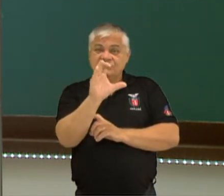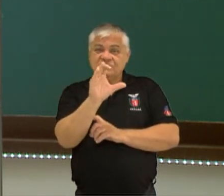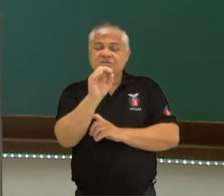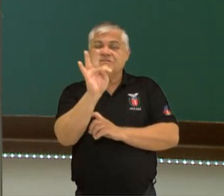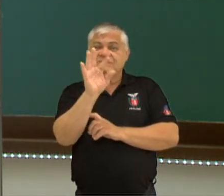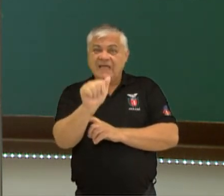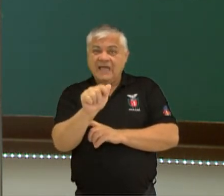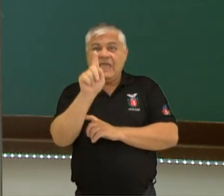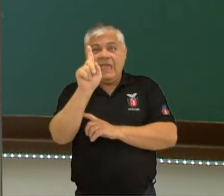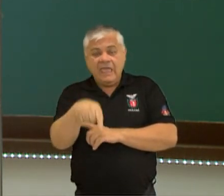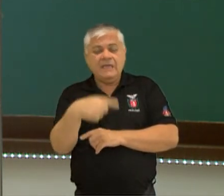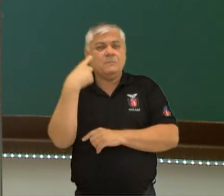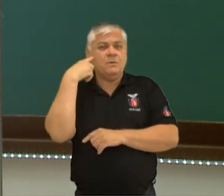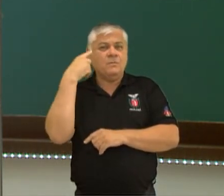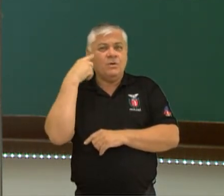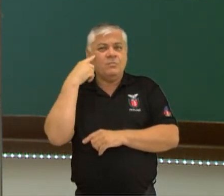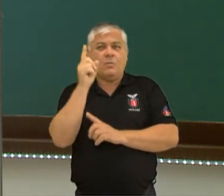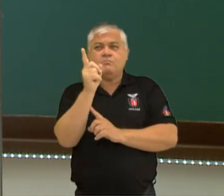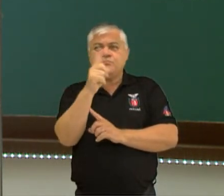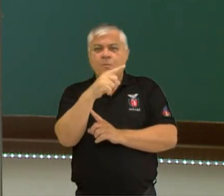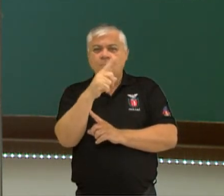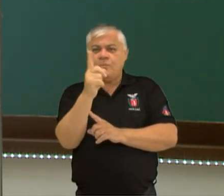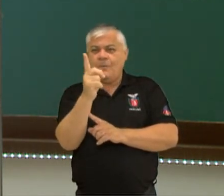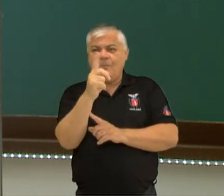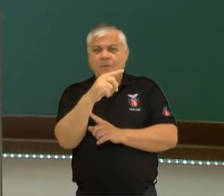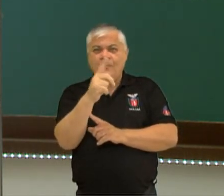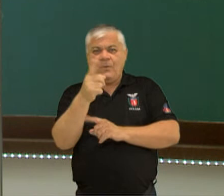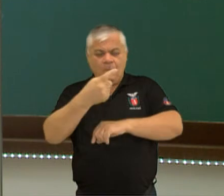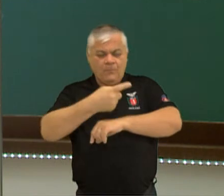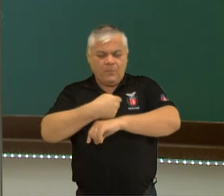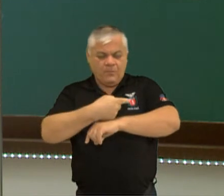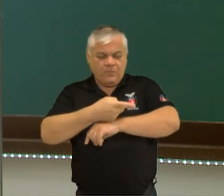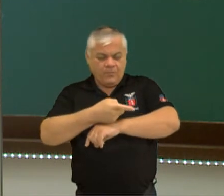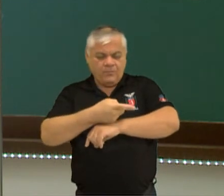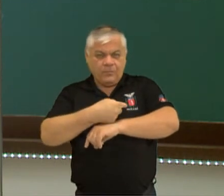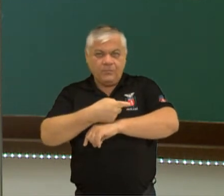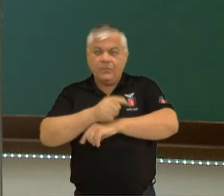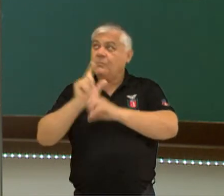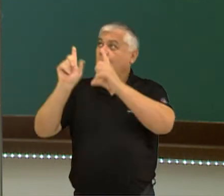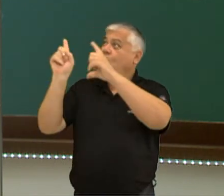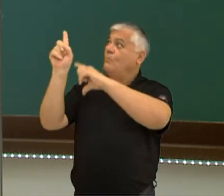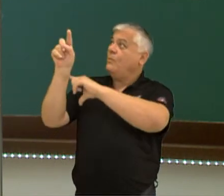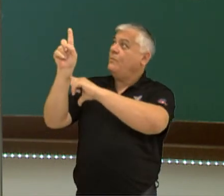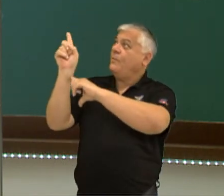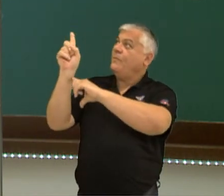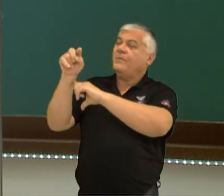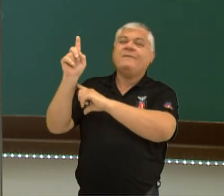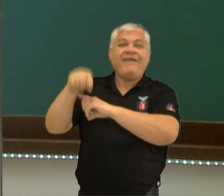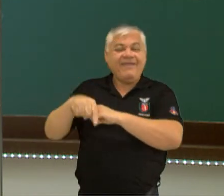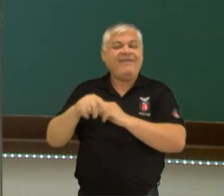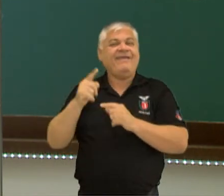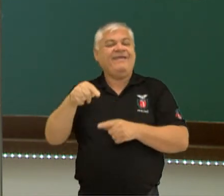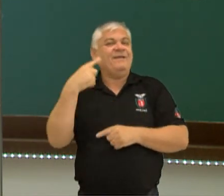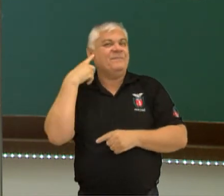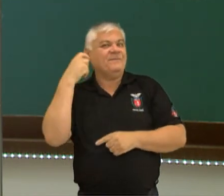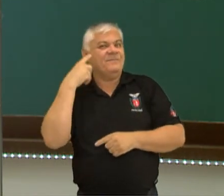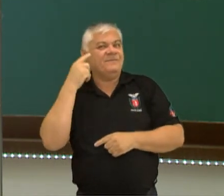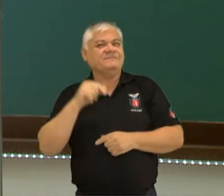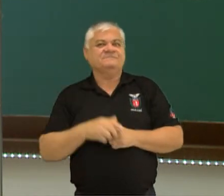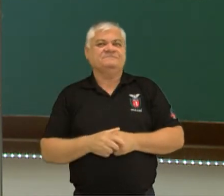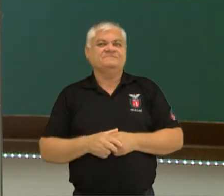som produzido pelo relógio de ponteiro, que o autor achou justo empregar aqui para deixar mais criativo o seu